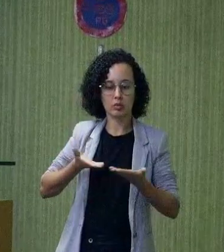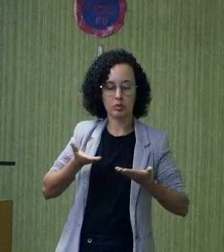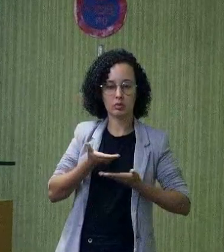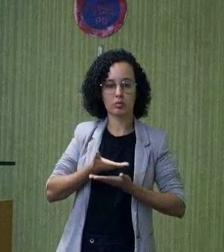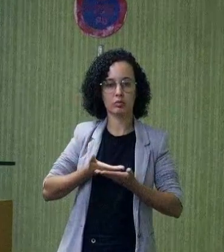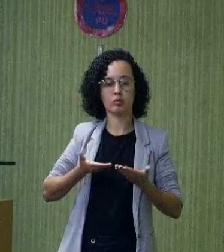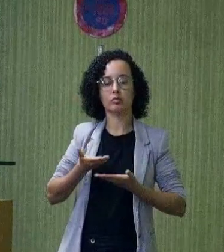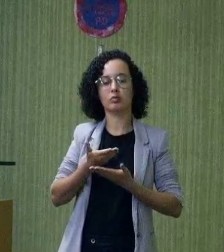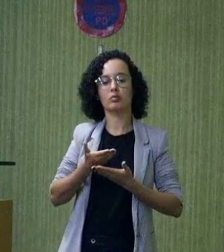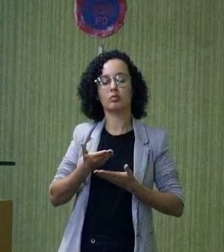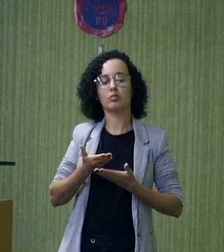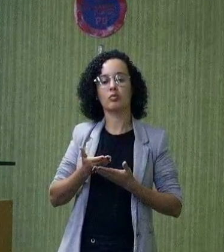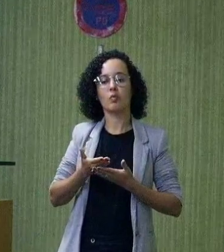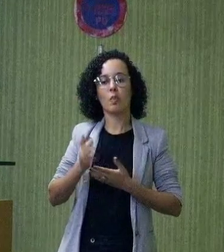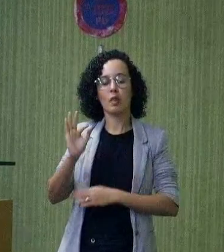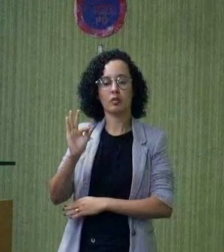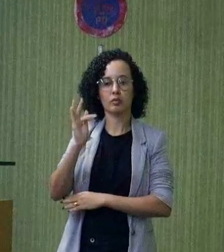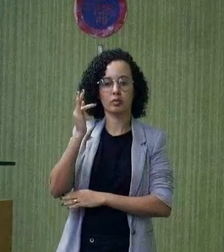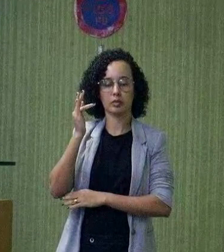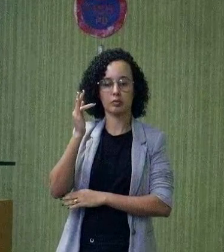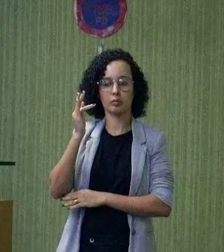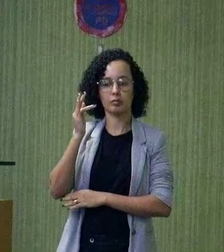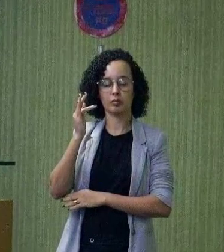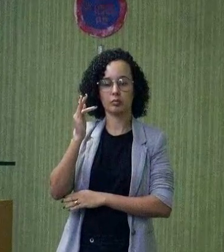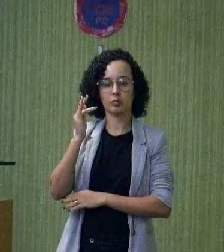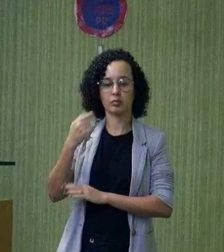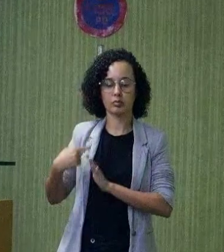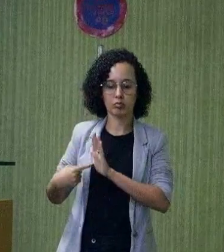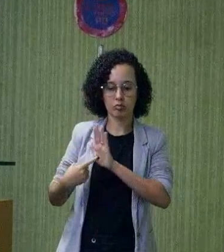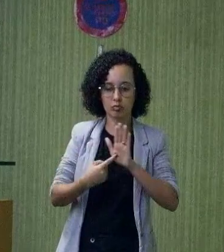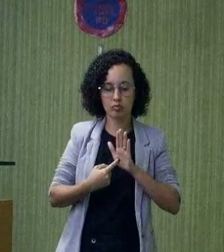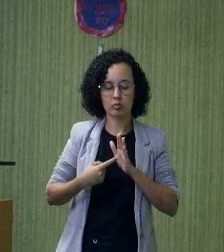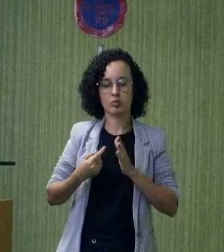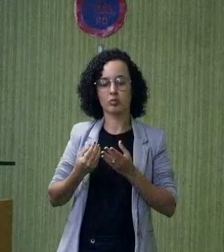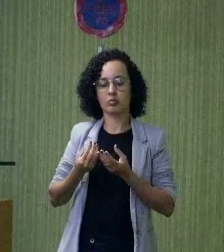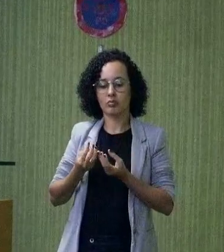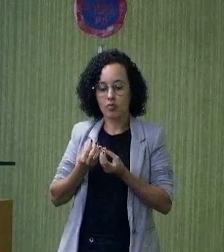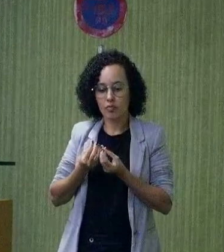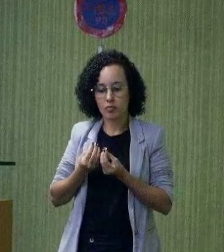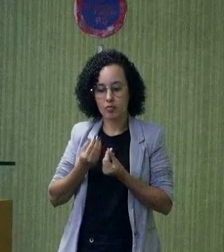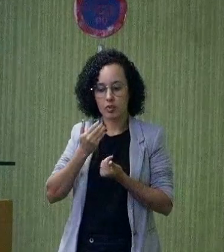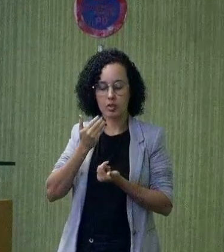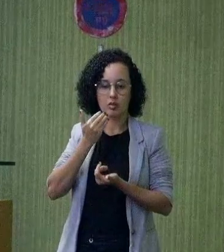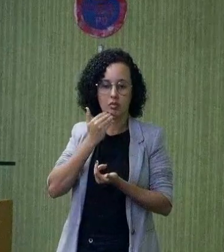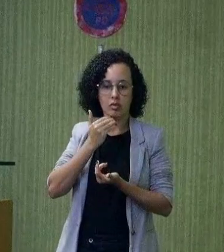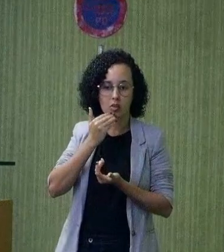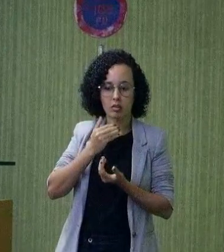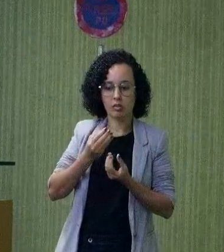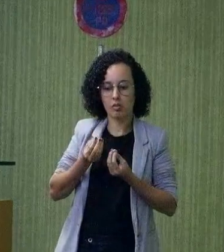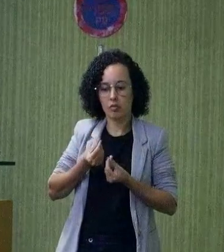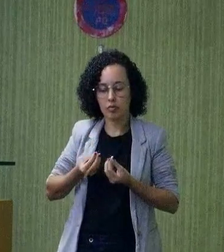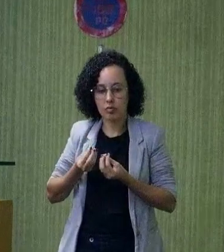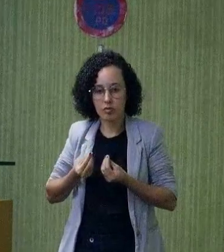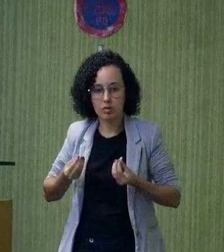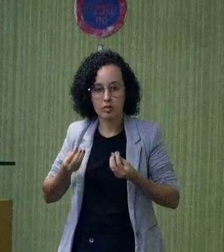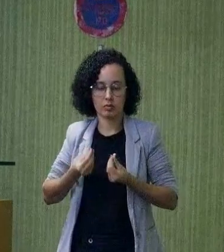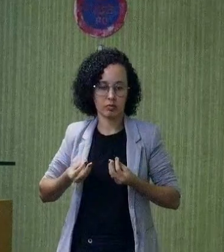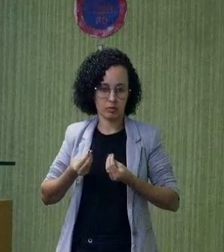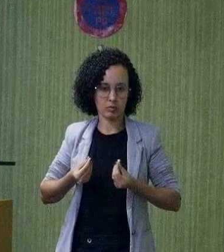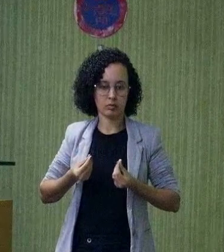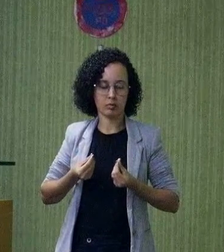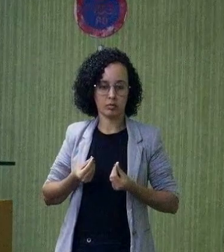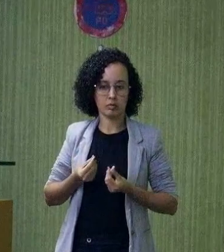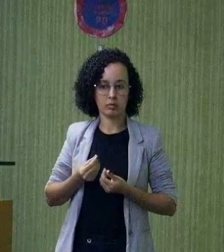Federativa eh o que se demonstrou bastante fragil no atual Plano Nacional eh nós não teremos eh